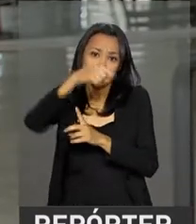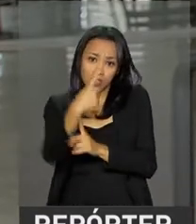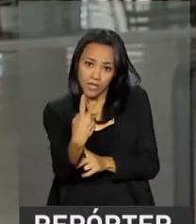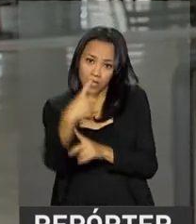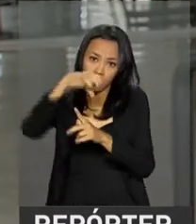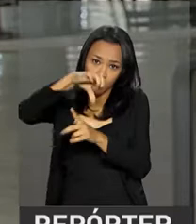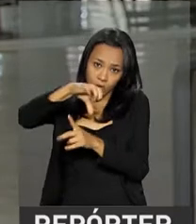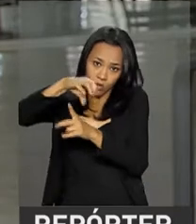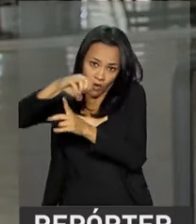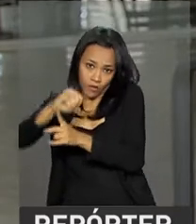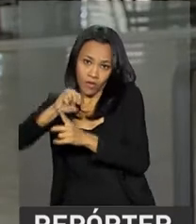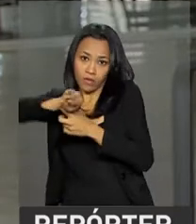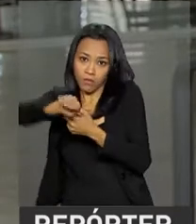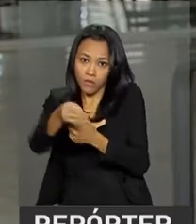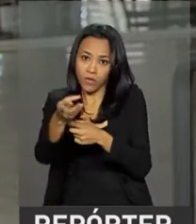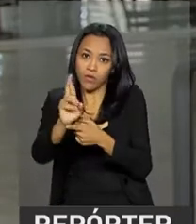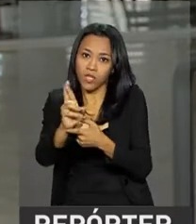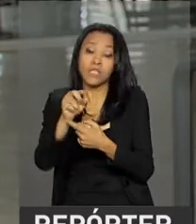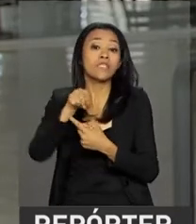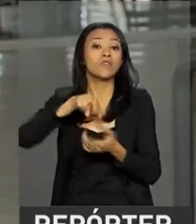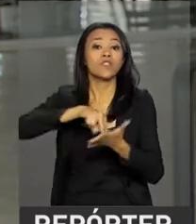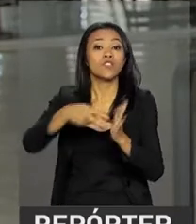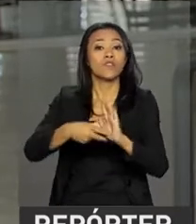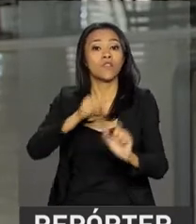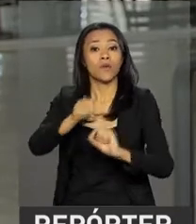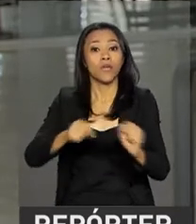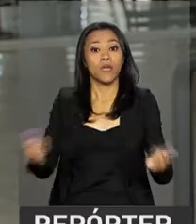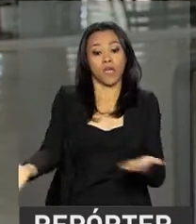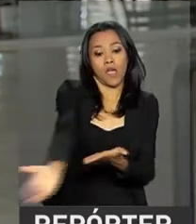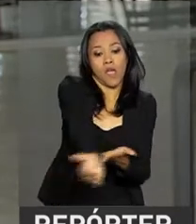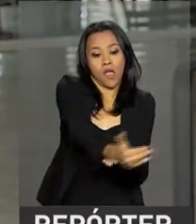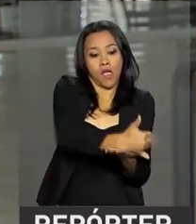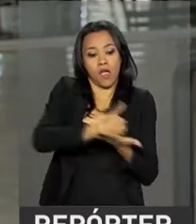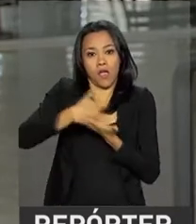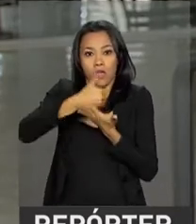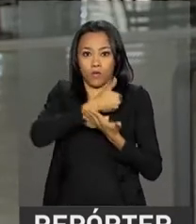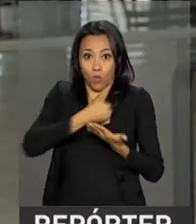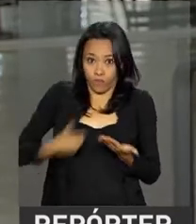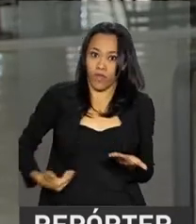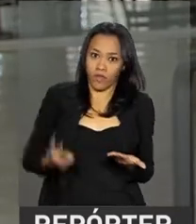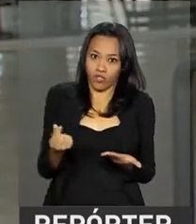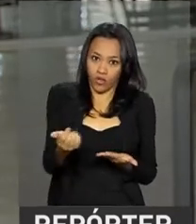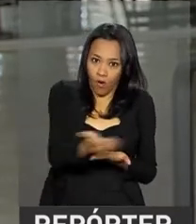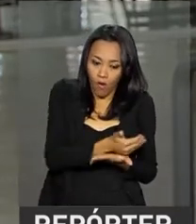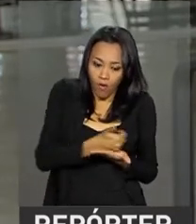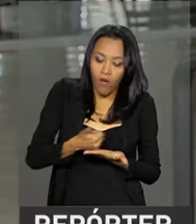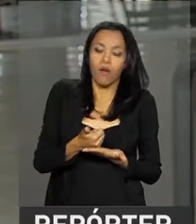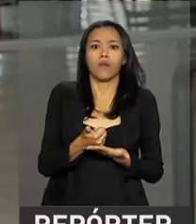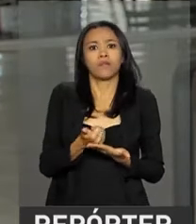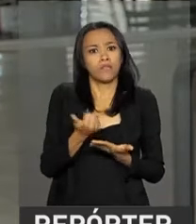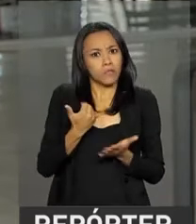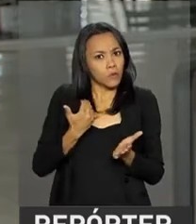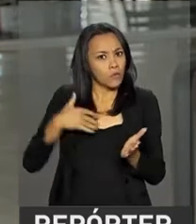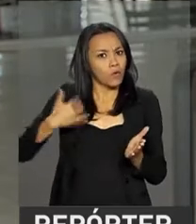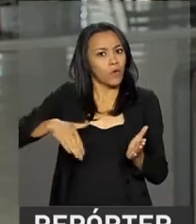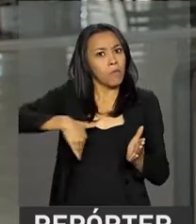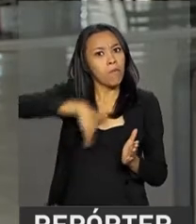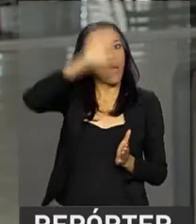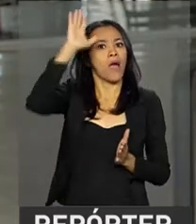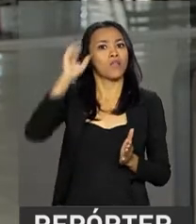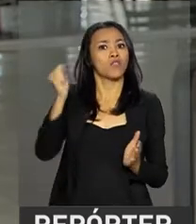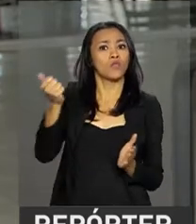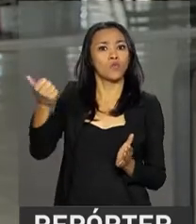milhões de reais. Isso significa que as receitas do governo com impostos e contribuições superaram as